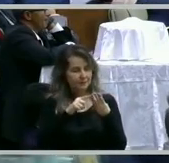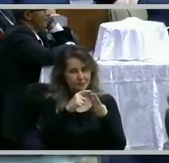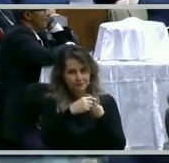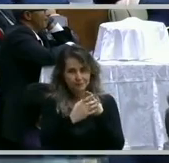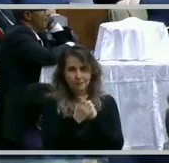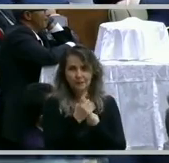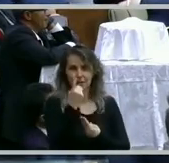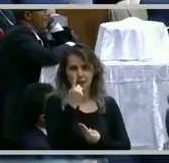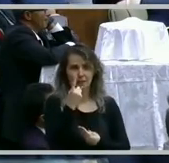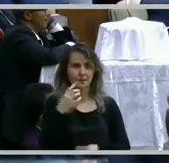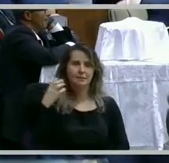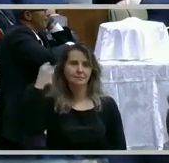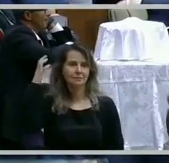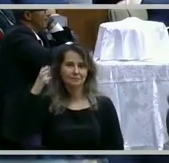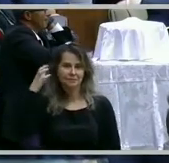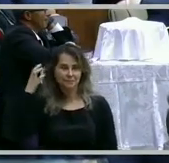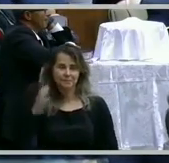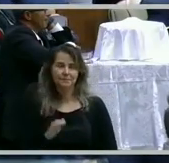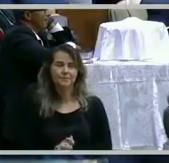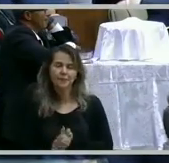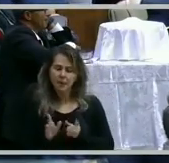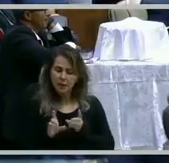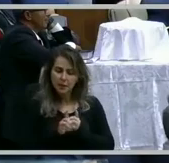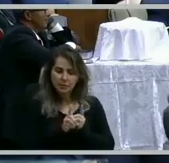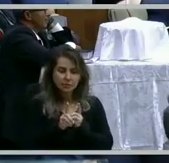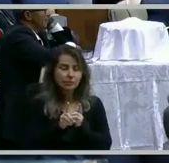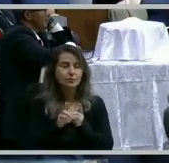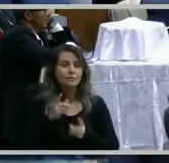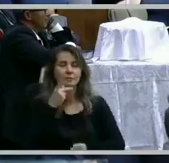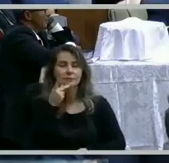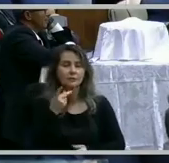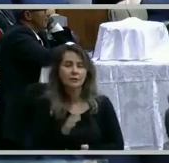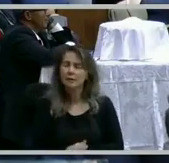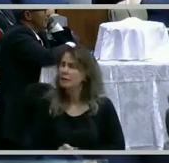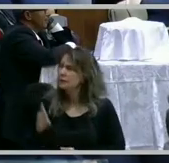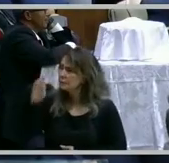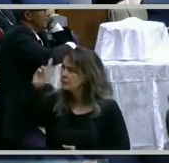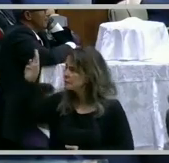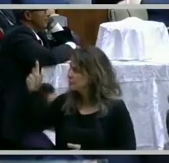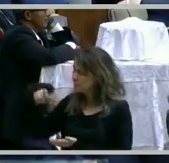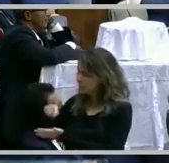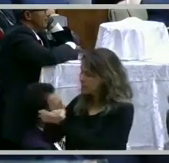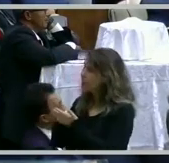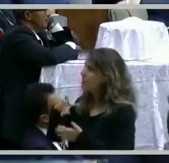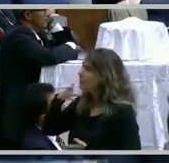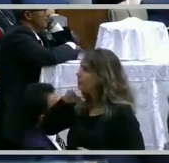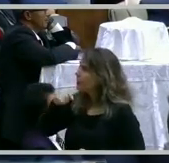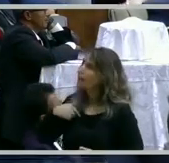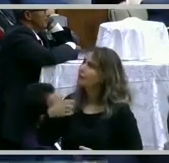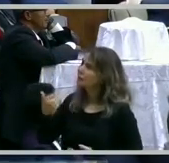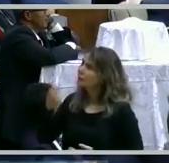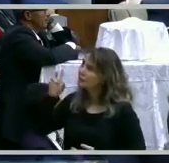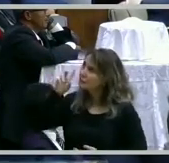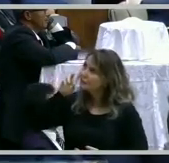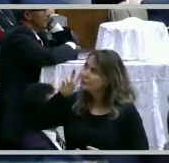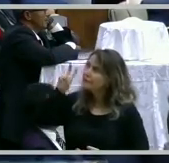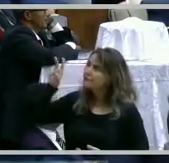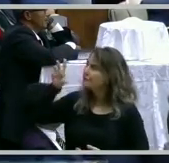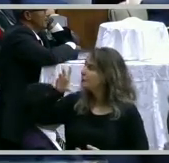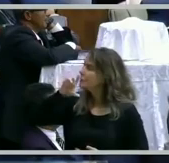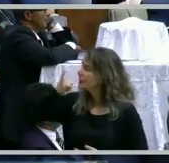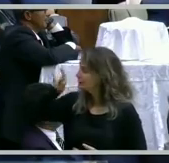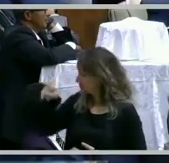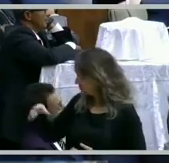E nós olhamos aqui os discípulos dizendo, Senhor, mostra-nos o Pai. Queremos ver o Pai. Tu és o Filho,